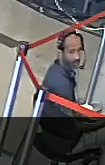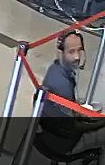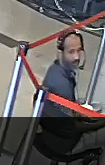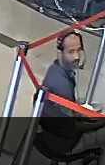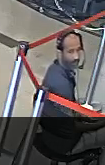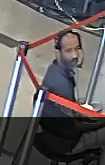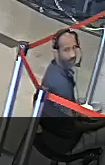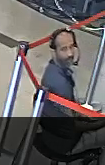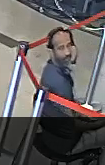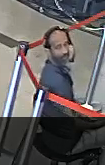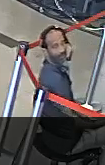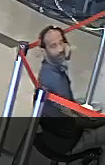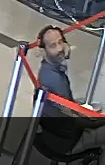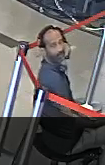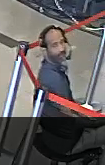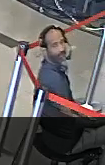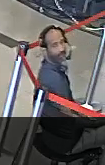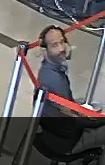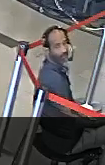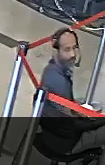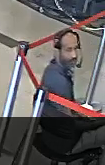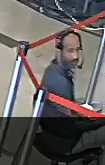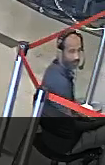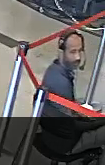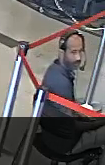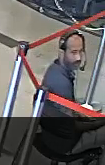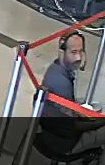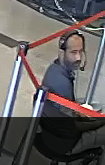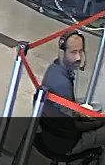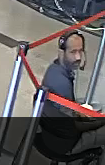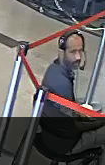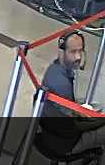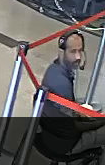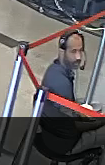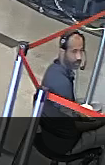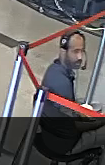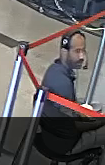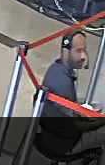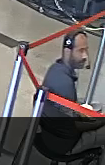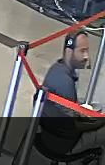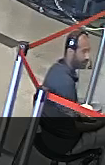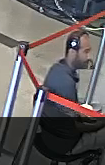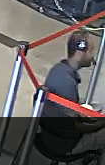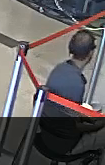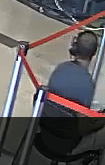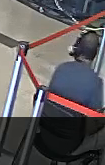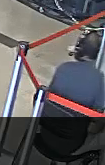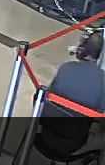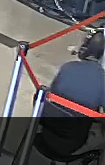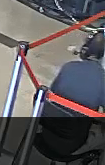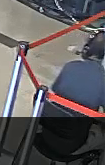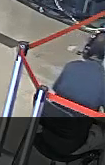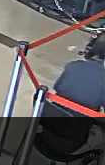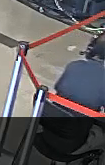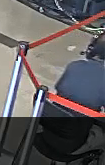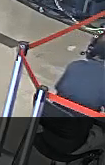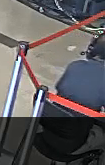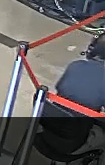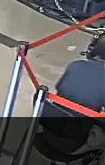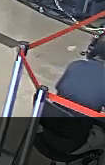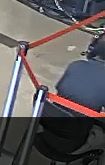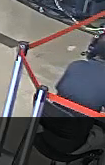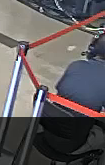Como eu tenho deficiência visual, o Juliano vai fazer a leitura do documento que foi preparado para a gente ouvi nessa tarde de